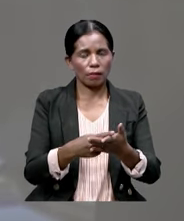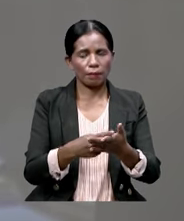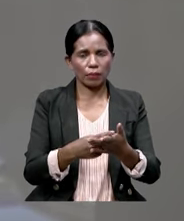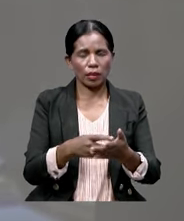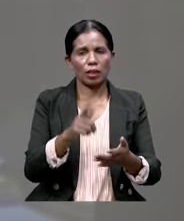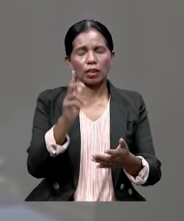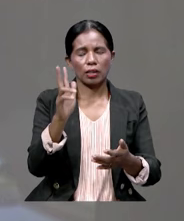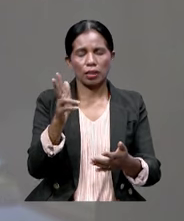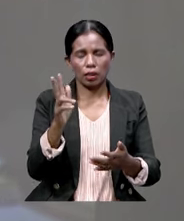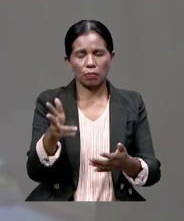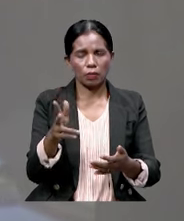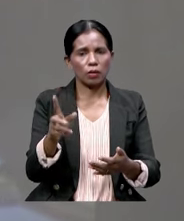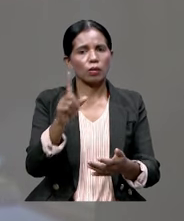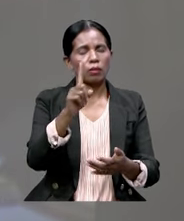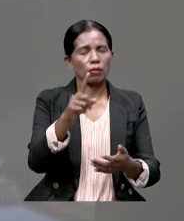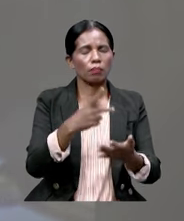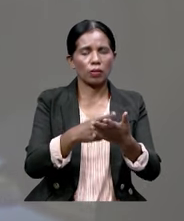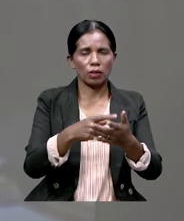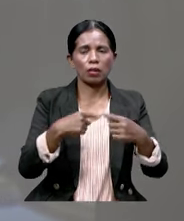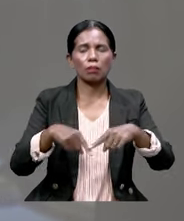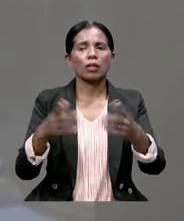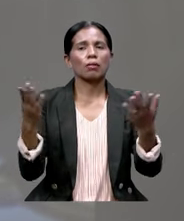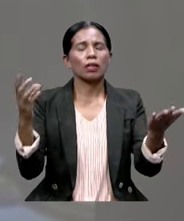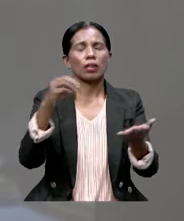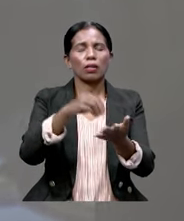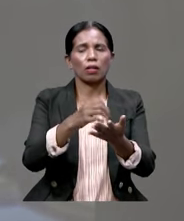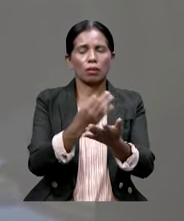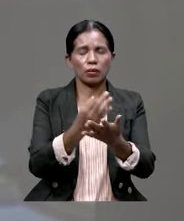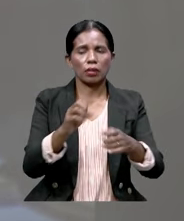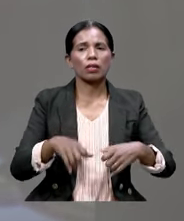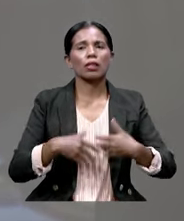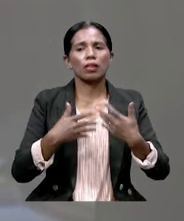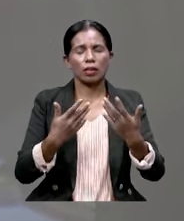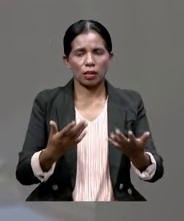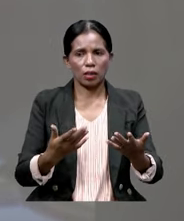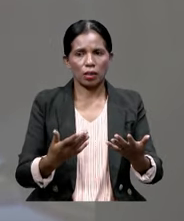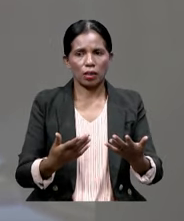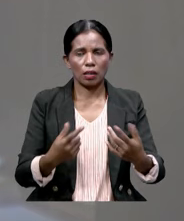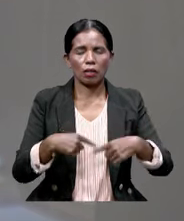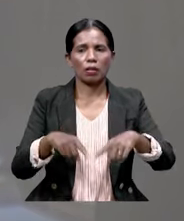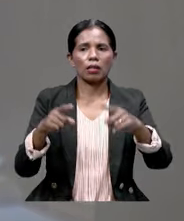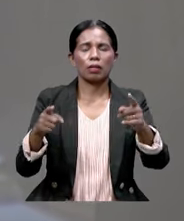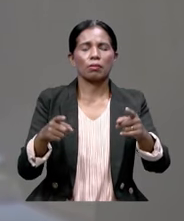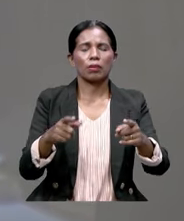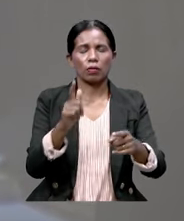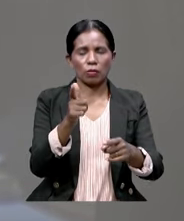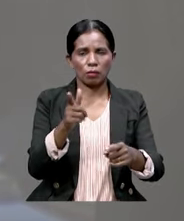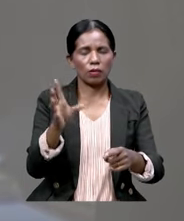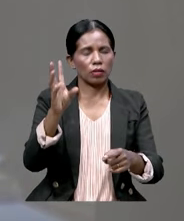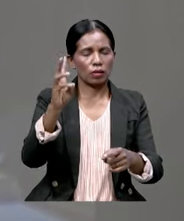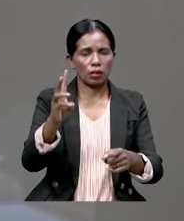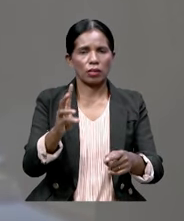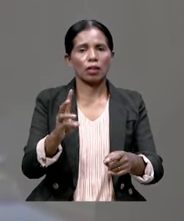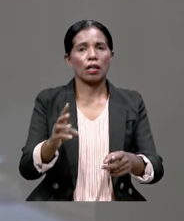31 projetos banebe. Depois alocação orçamento hira makba 26 projetos emergência